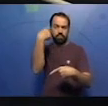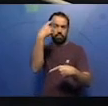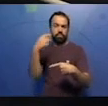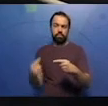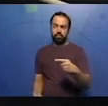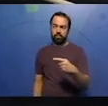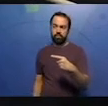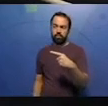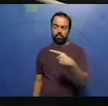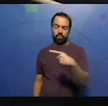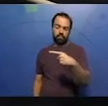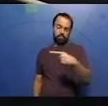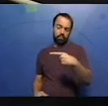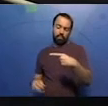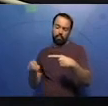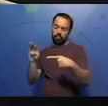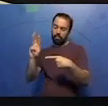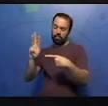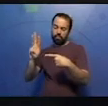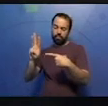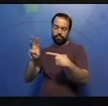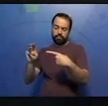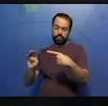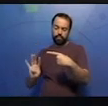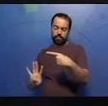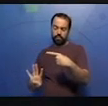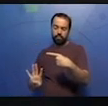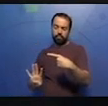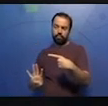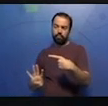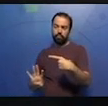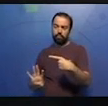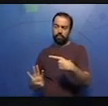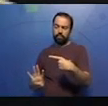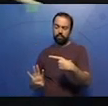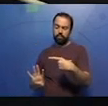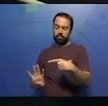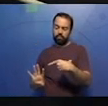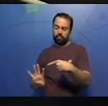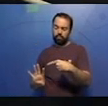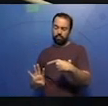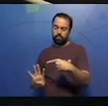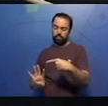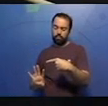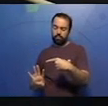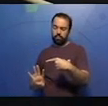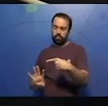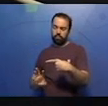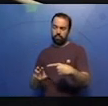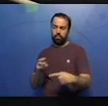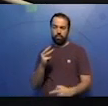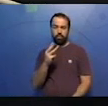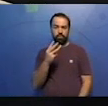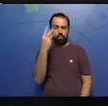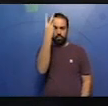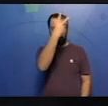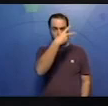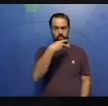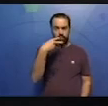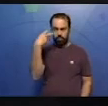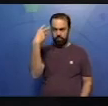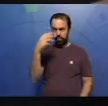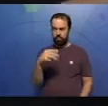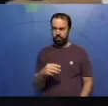já partiu, já passou pelo 3, mas ainda não chegou no 4. Ou seja, ainda são 3 horas